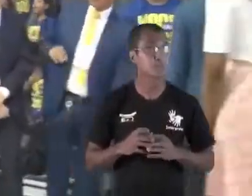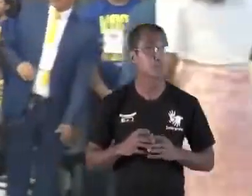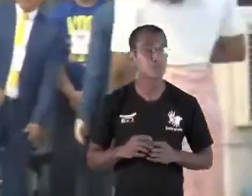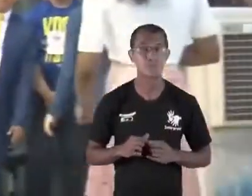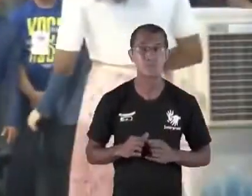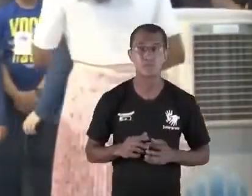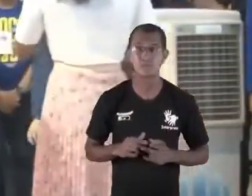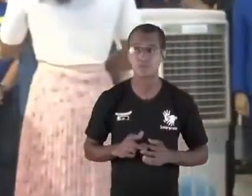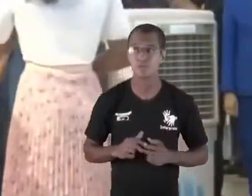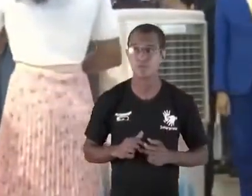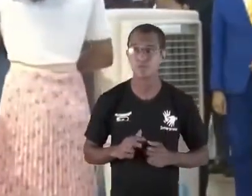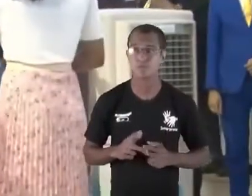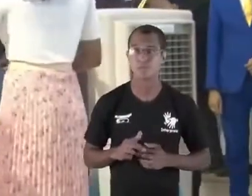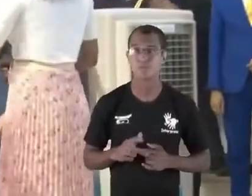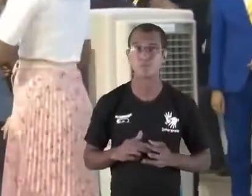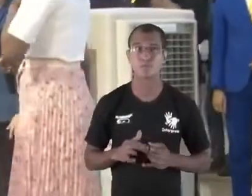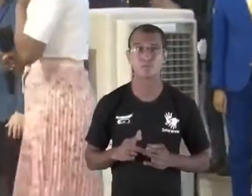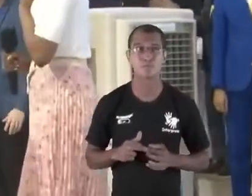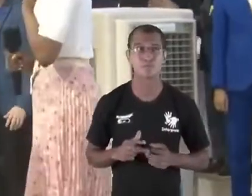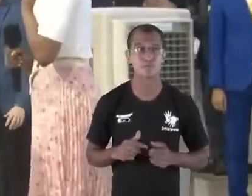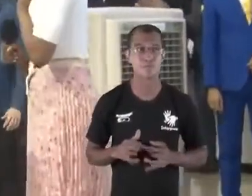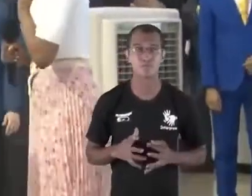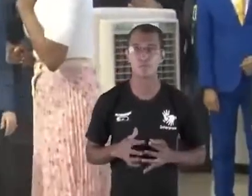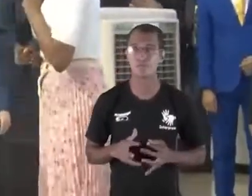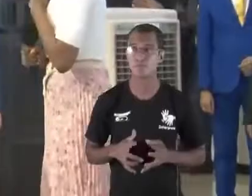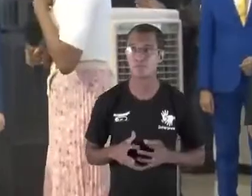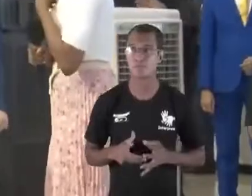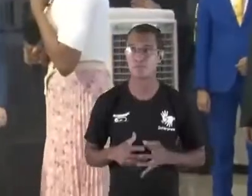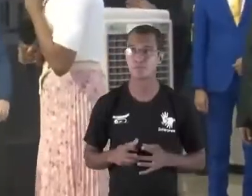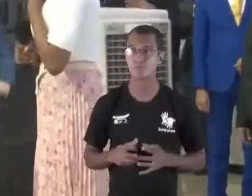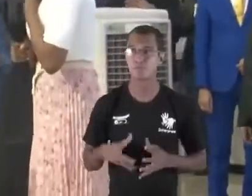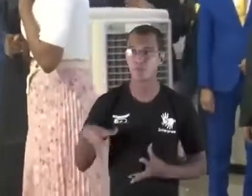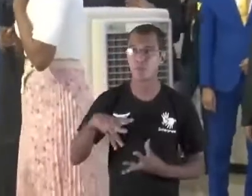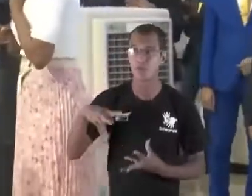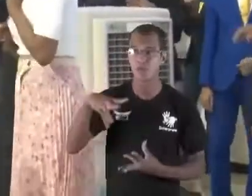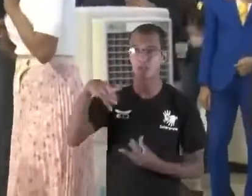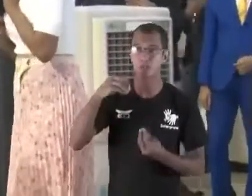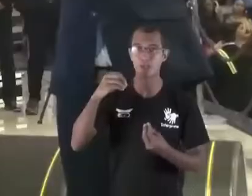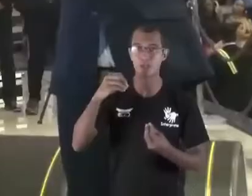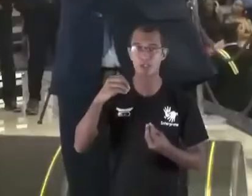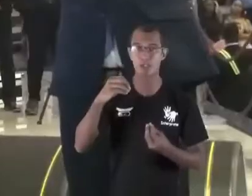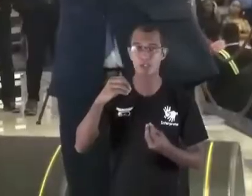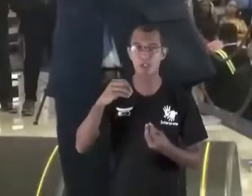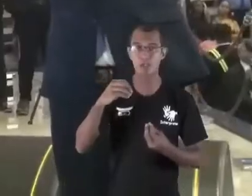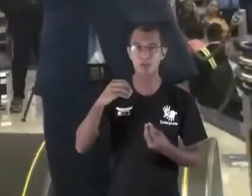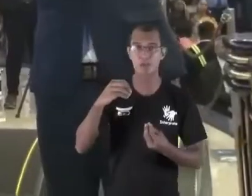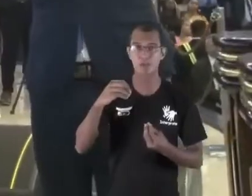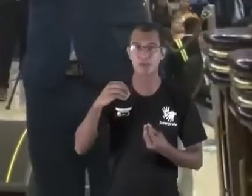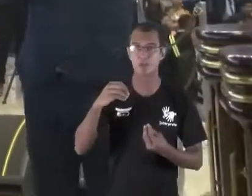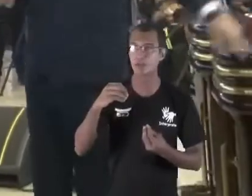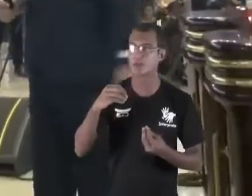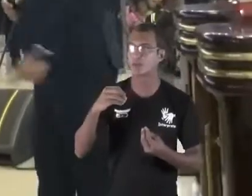O Espírito vai soprar aí. O Espírito vai te soprar.